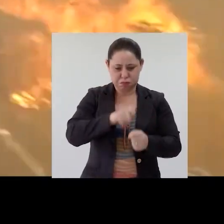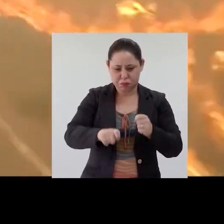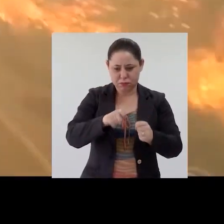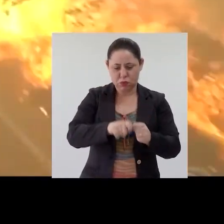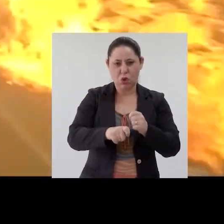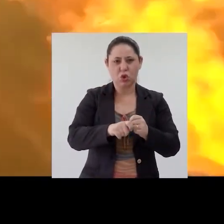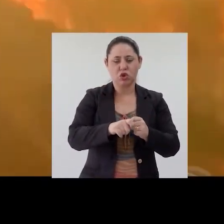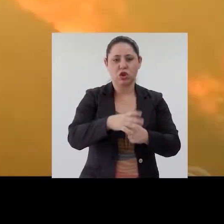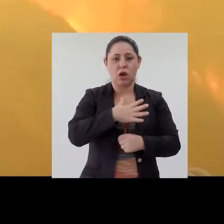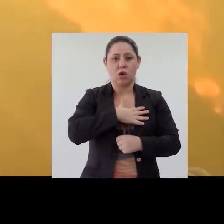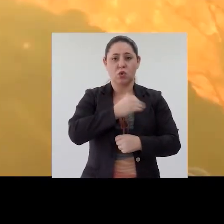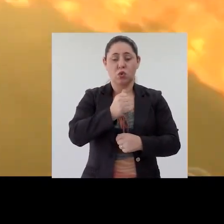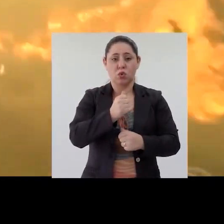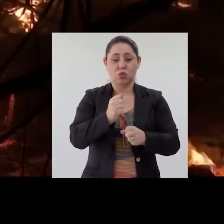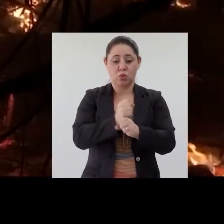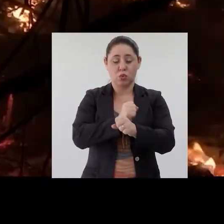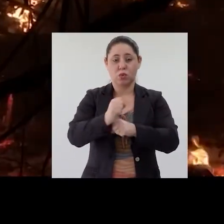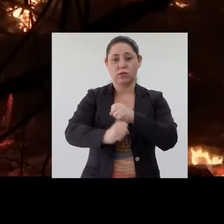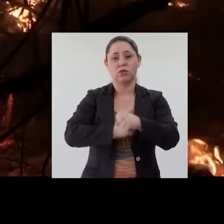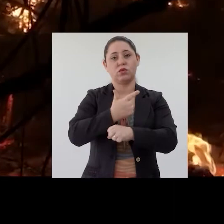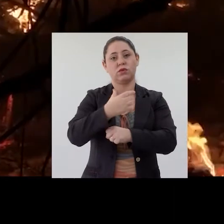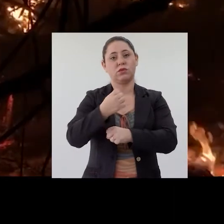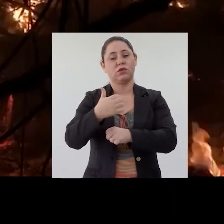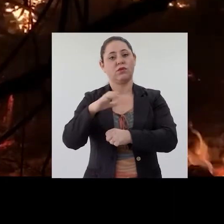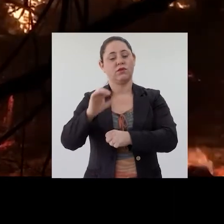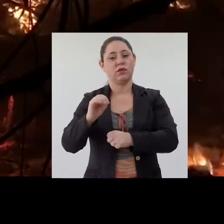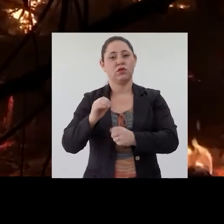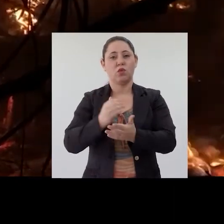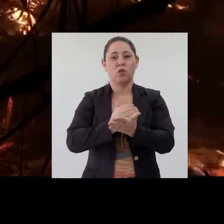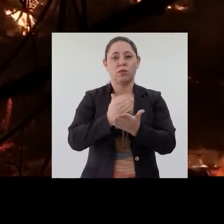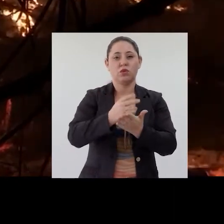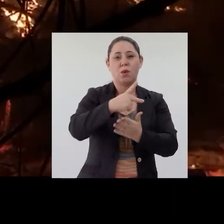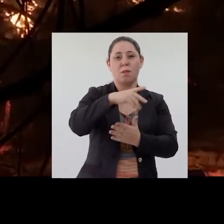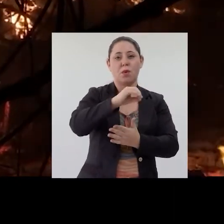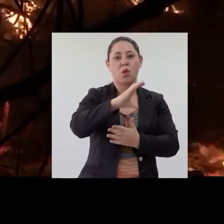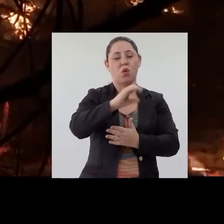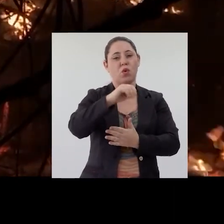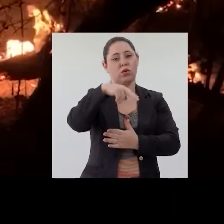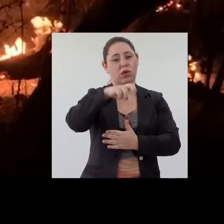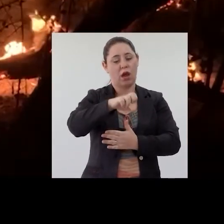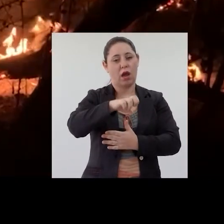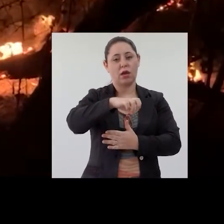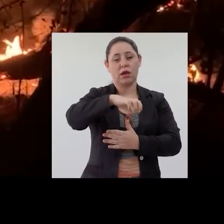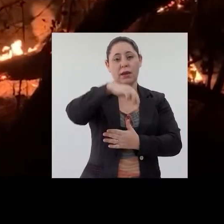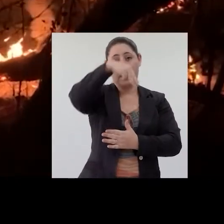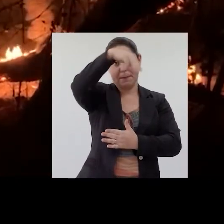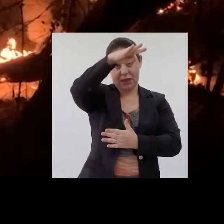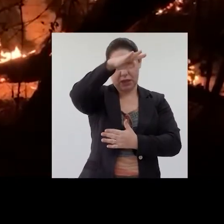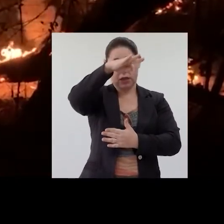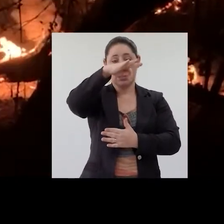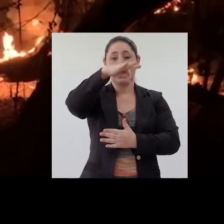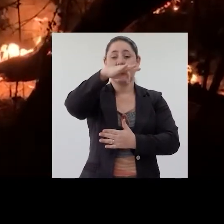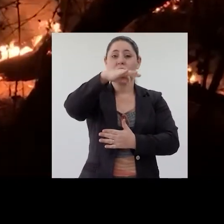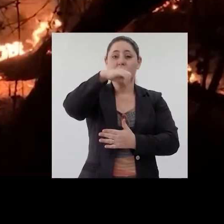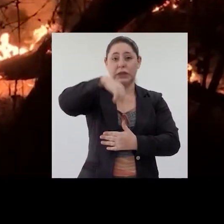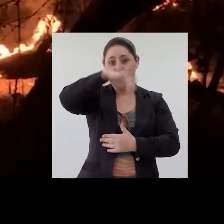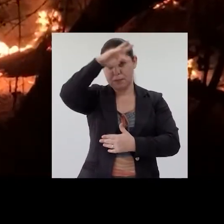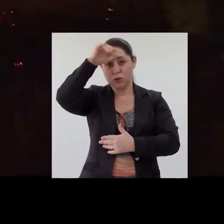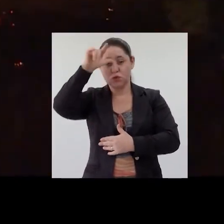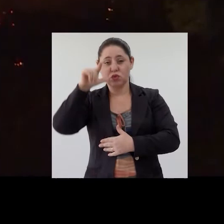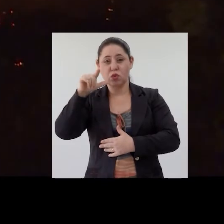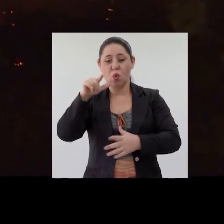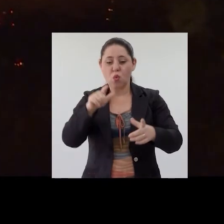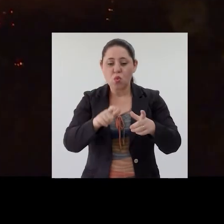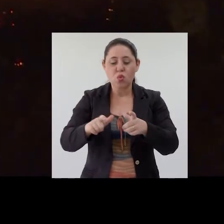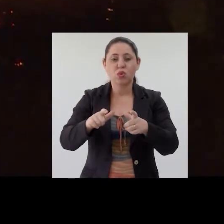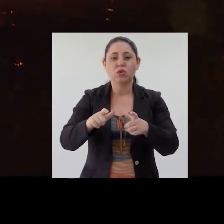incêndios ocorridos a partir de agosto deste ano começaram na região de Poconé, no Mato Grosso. E em Mato Grosso